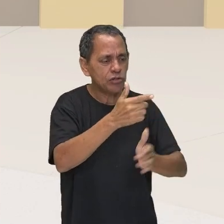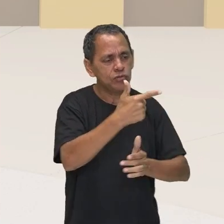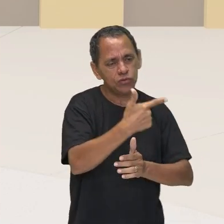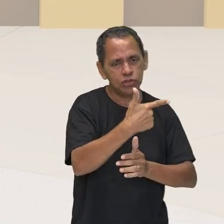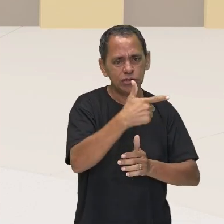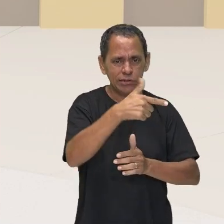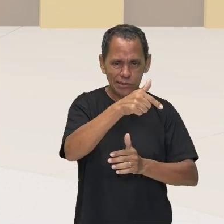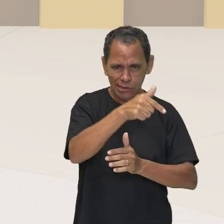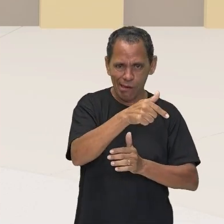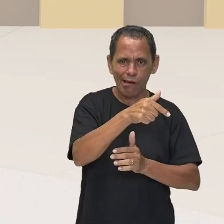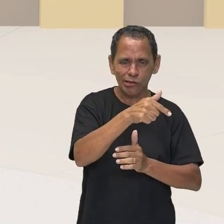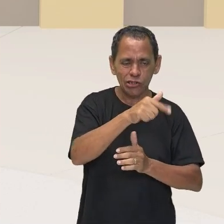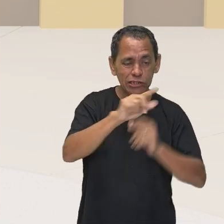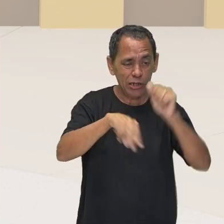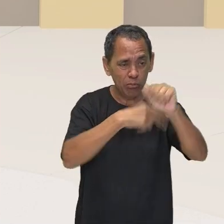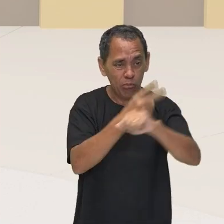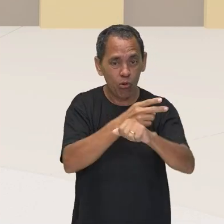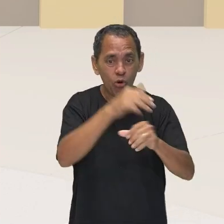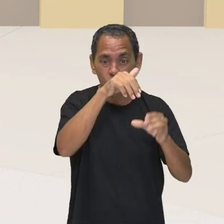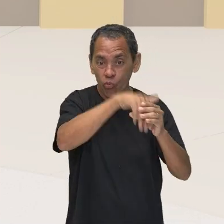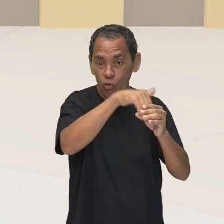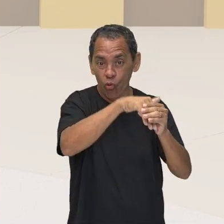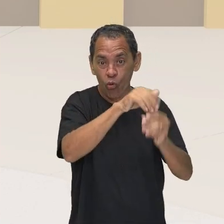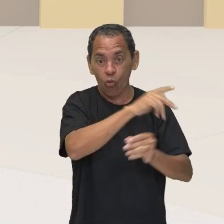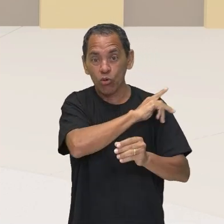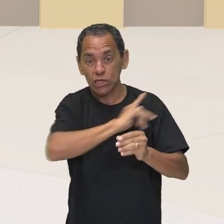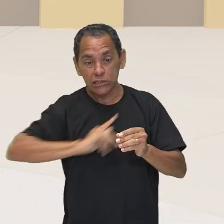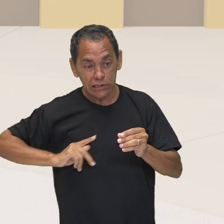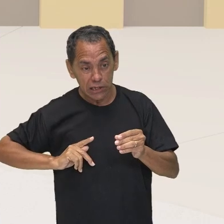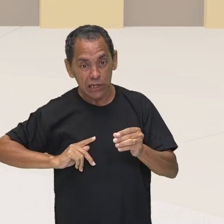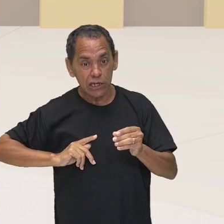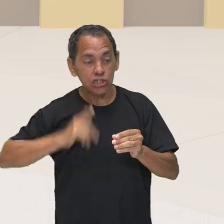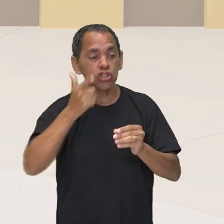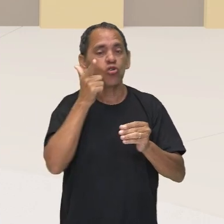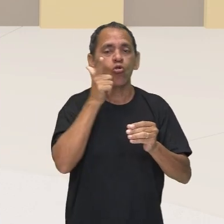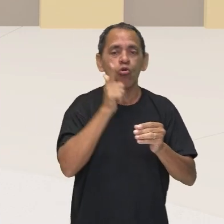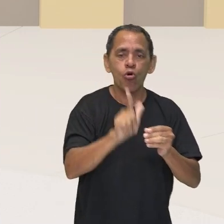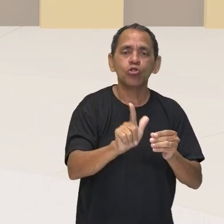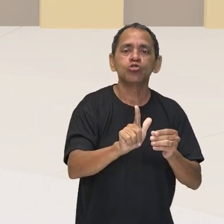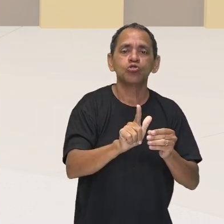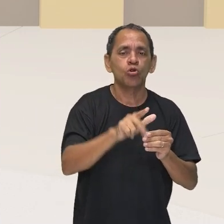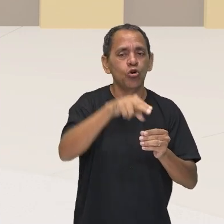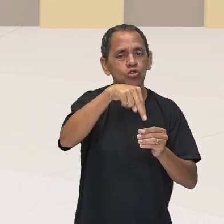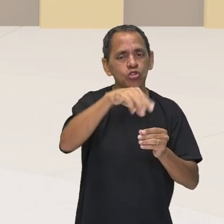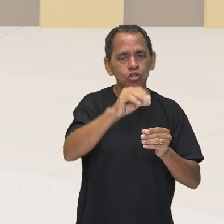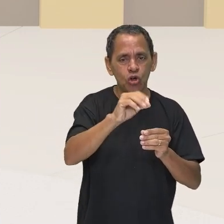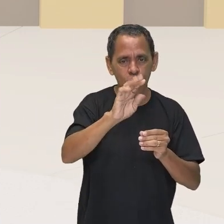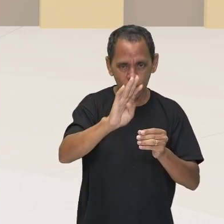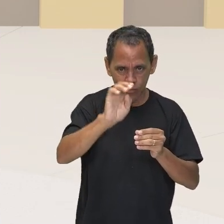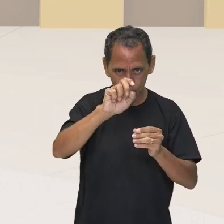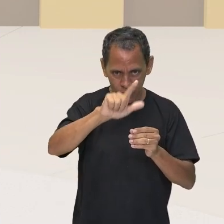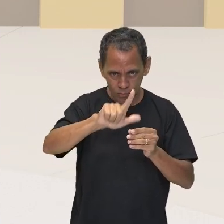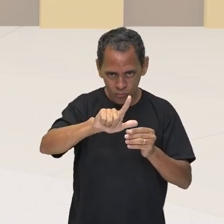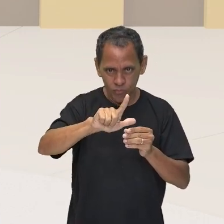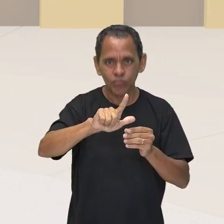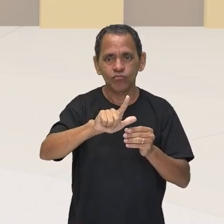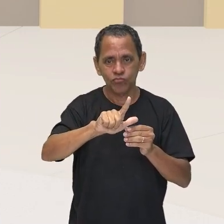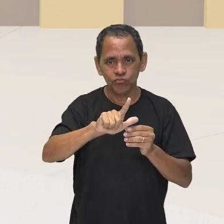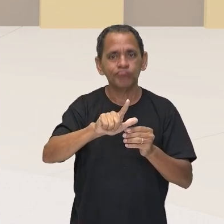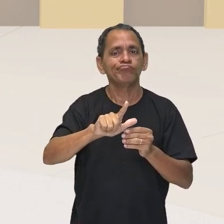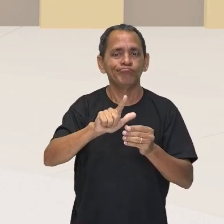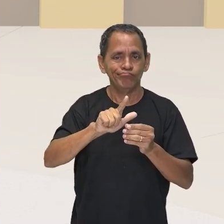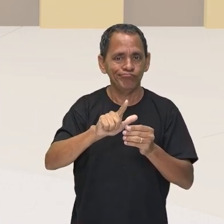foi eleito presidente e recebeu um Nobel da Paz. É um título de